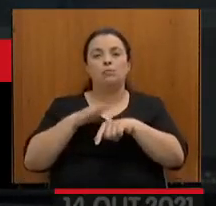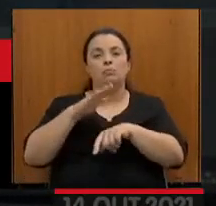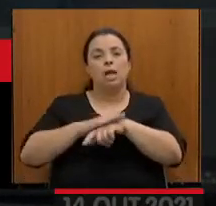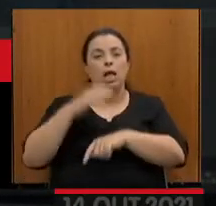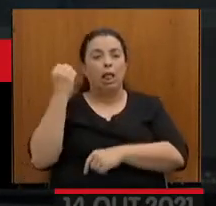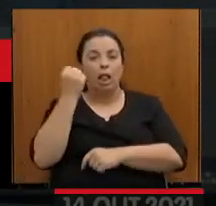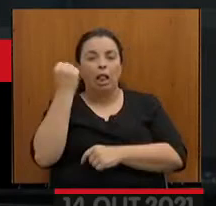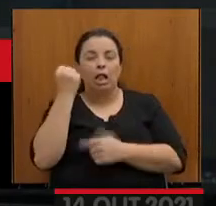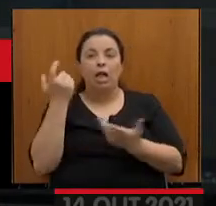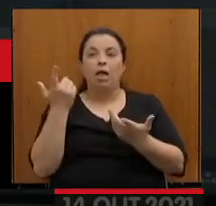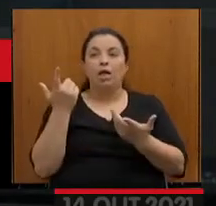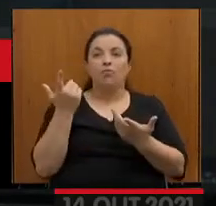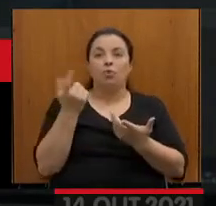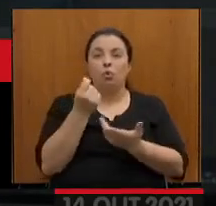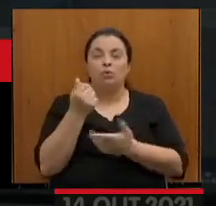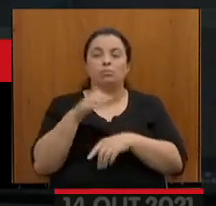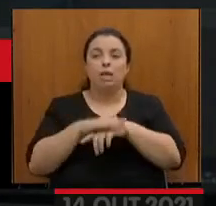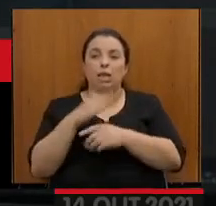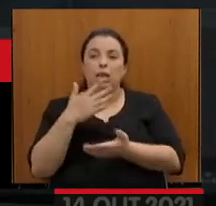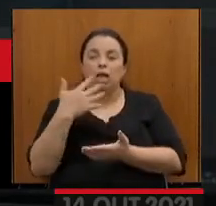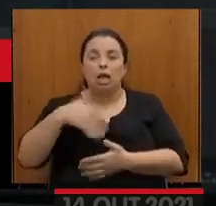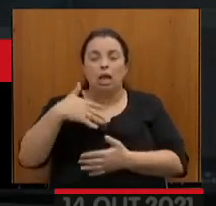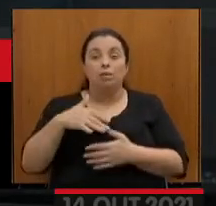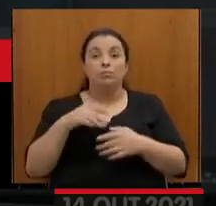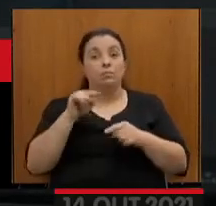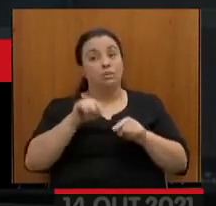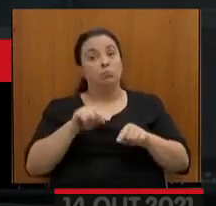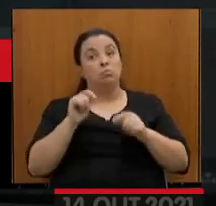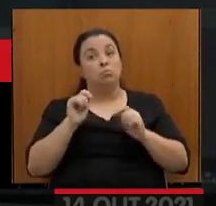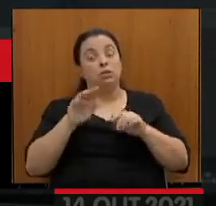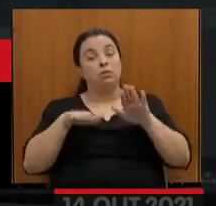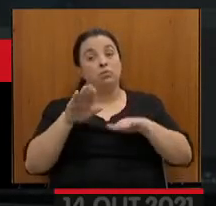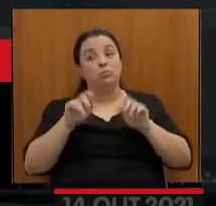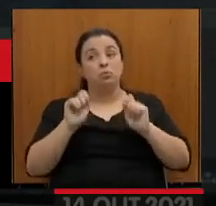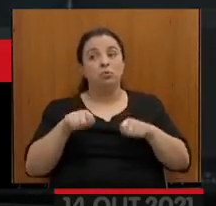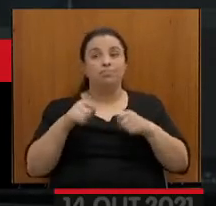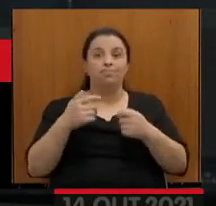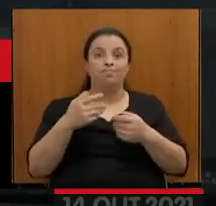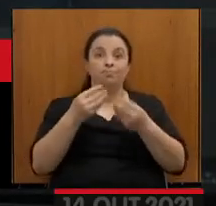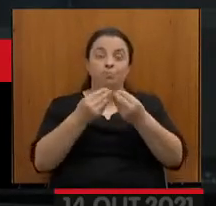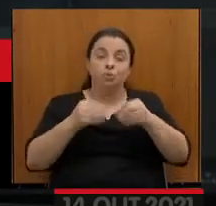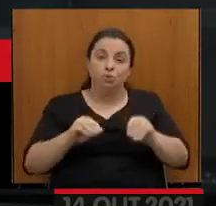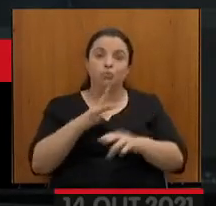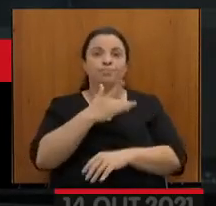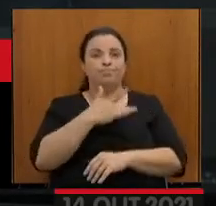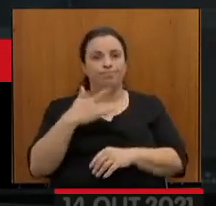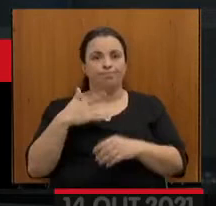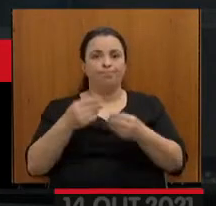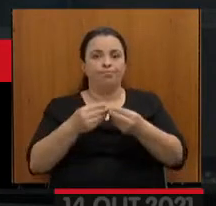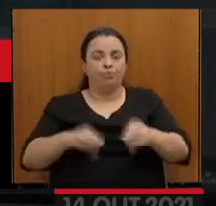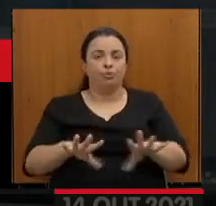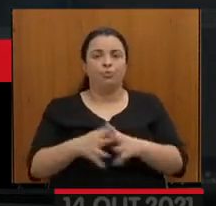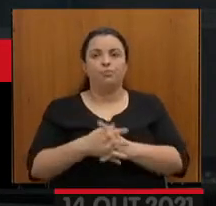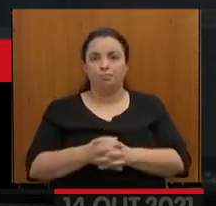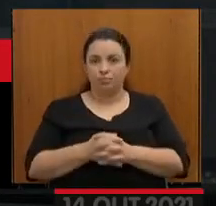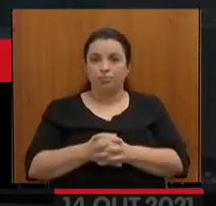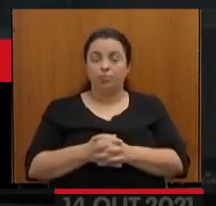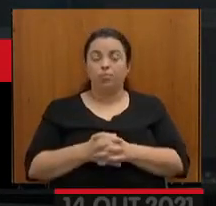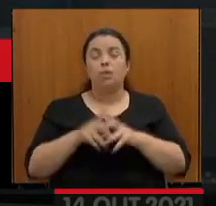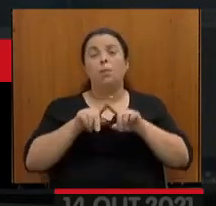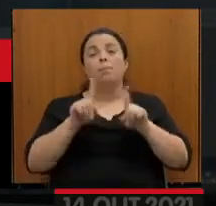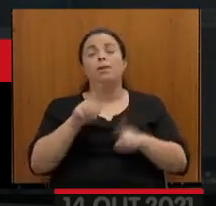isso pode gerar alguns problemas para a saúde, né? Então, o objetivo do Plano Geral de Atuação do Ministério Público com